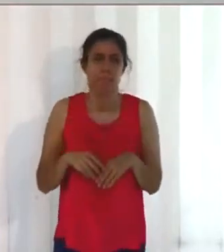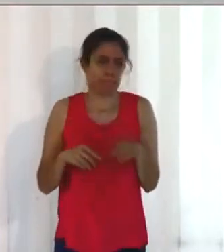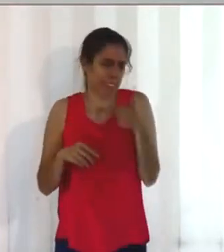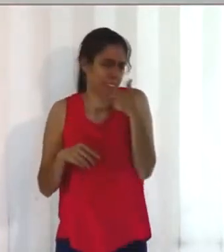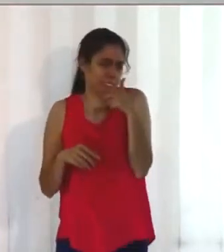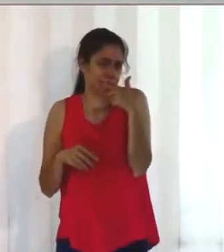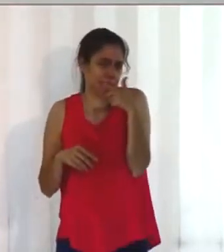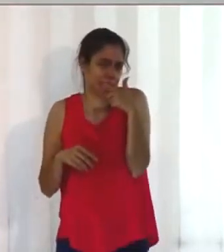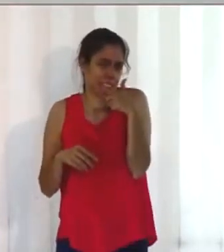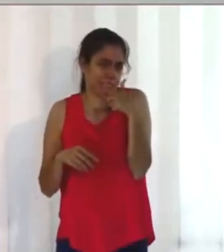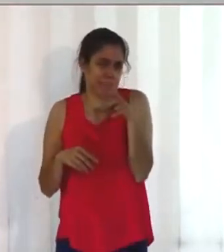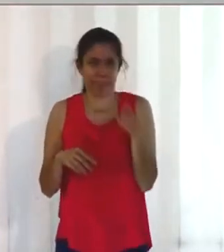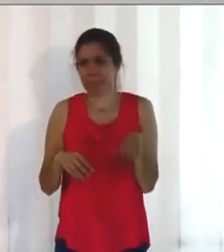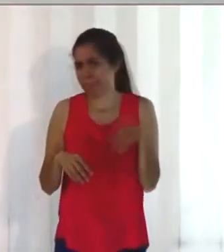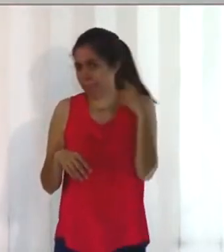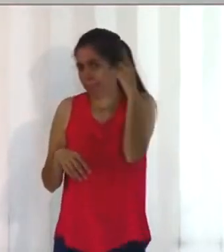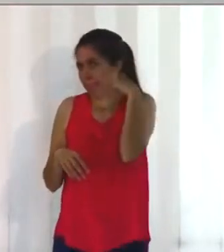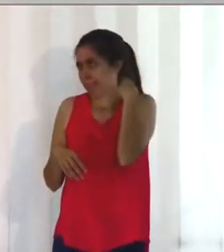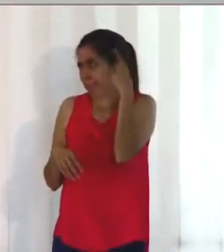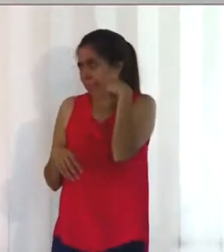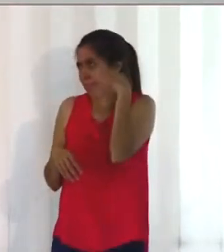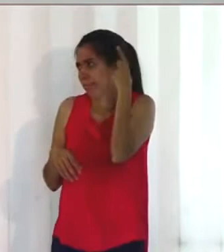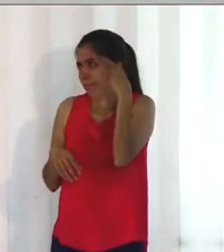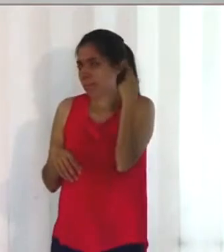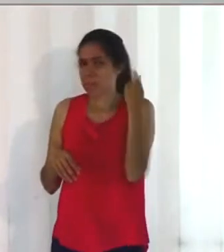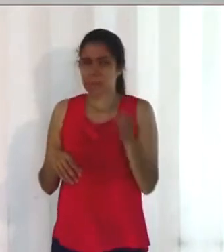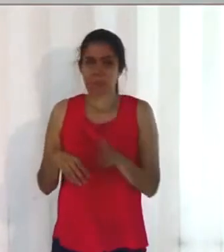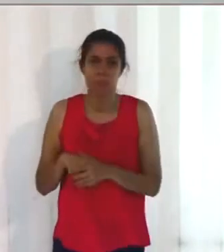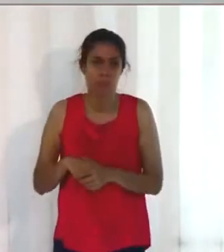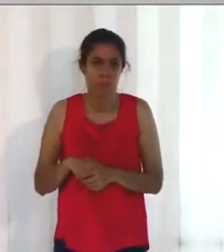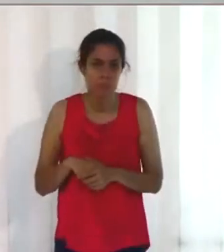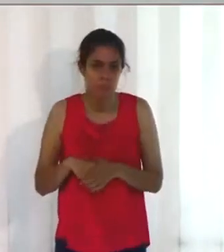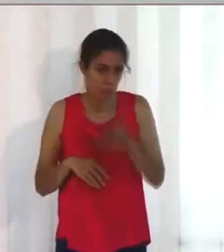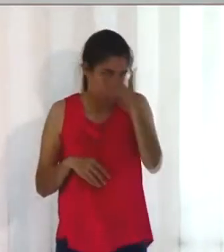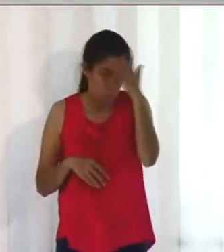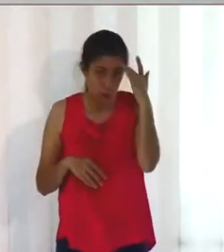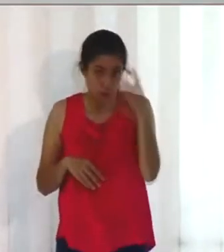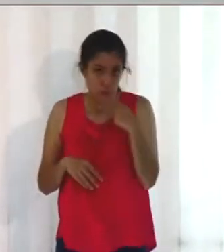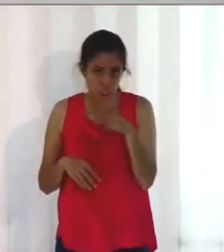não sabe o que faz e por isso não sabe o que fala.